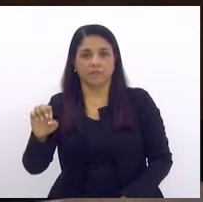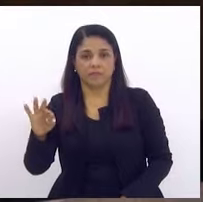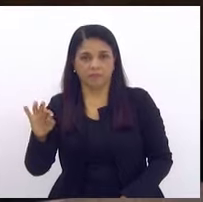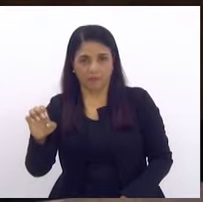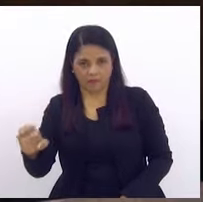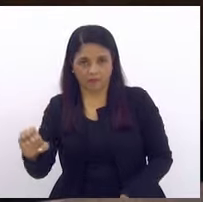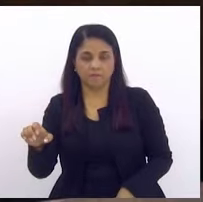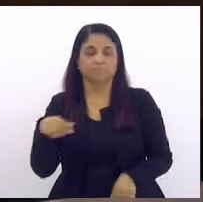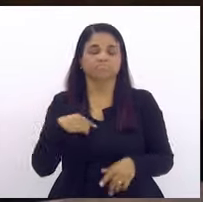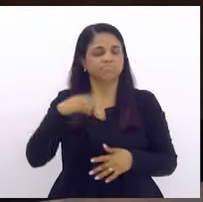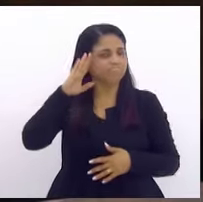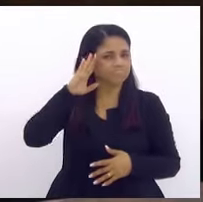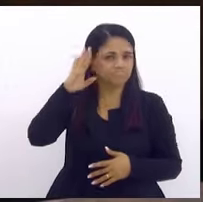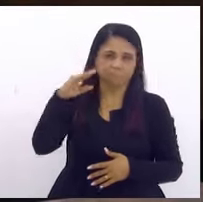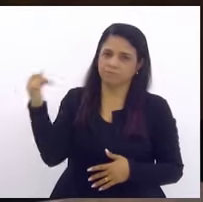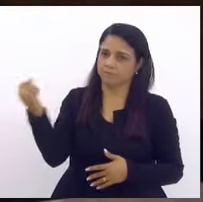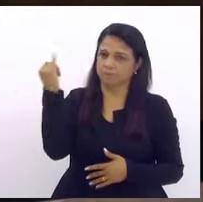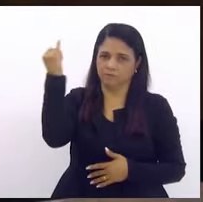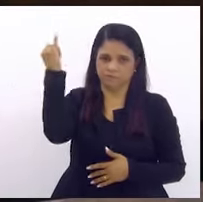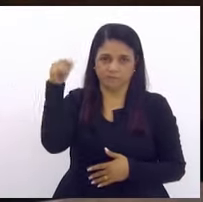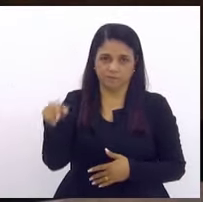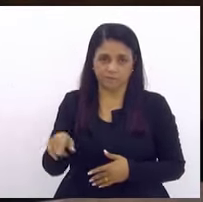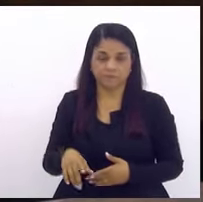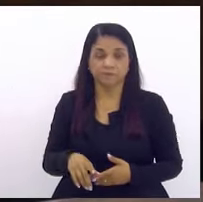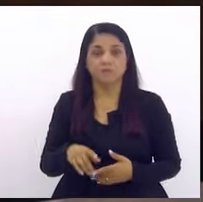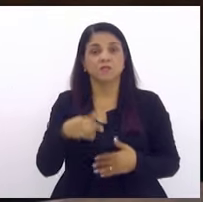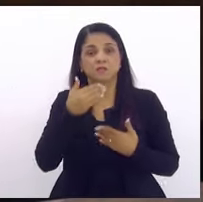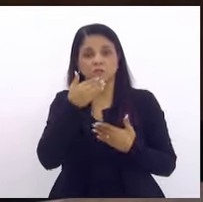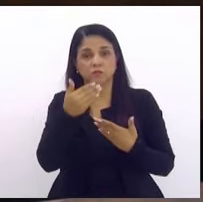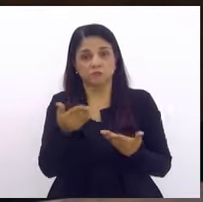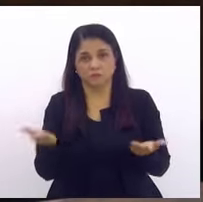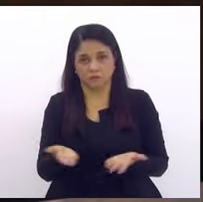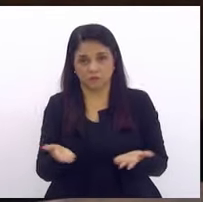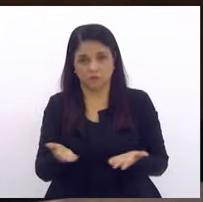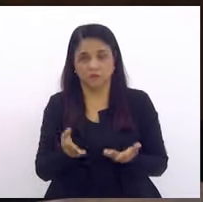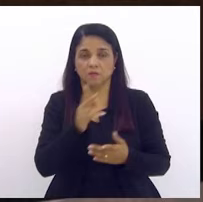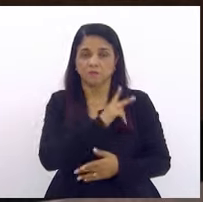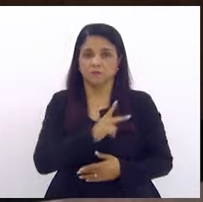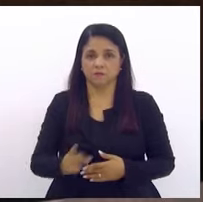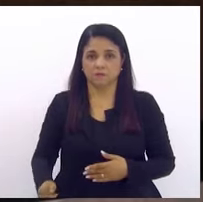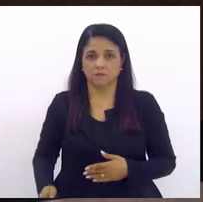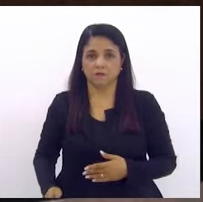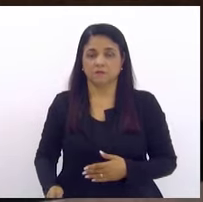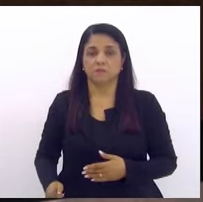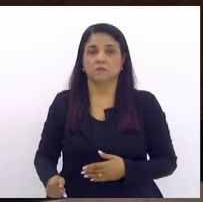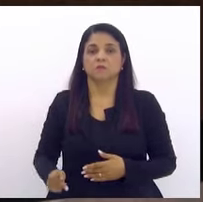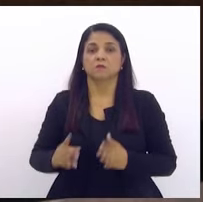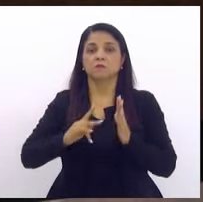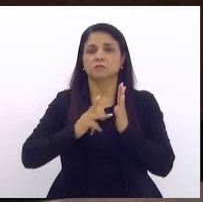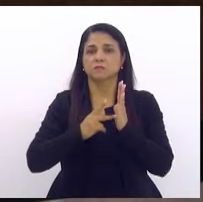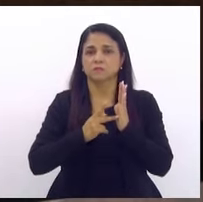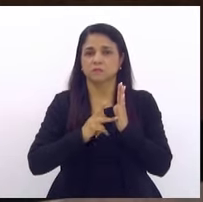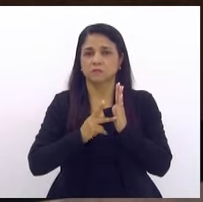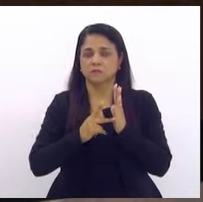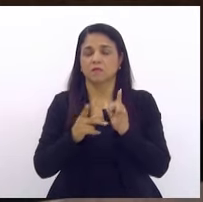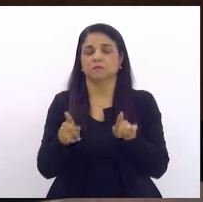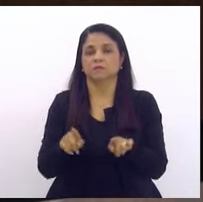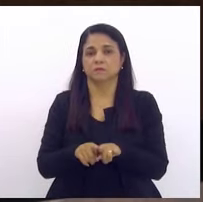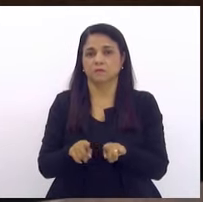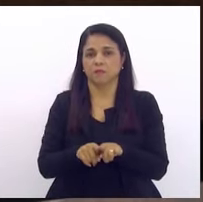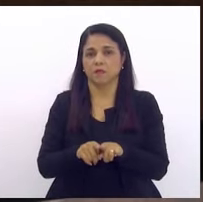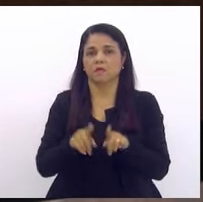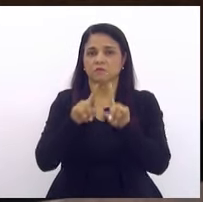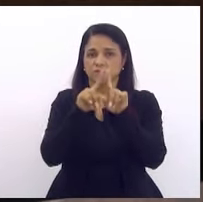algo fundamental. E, desde já, solicito a Vossa Presidência que o sindicato e também